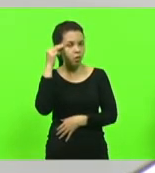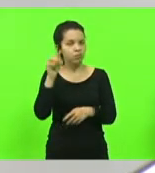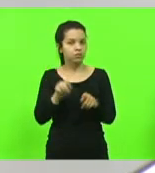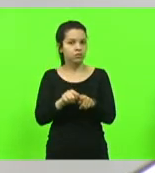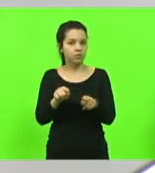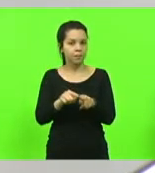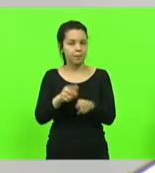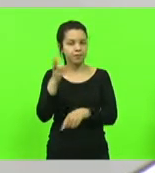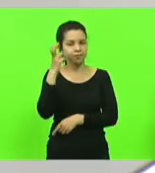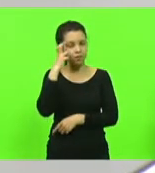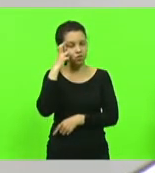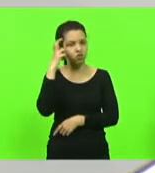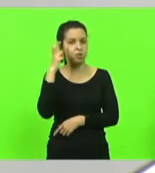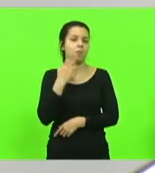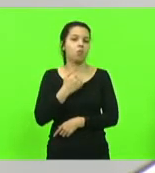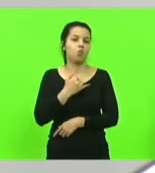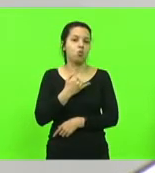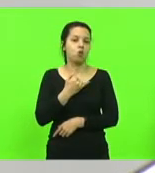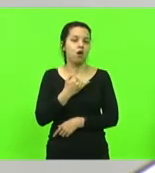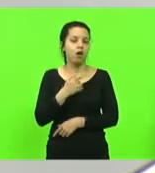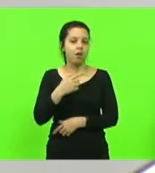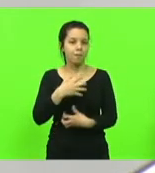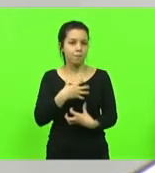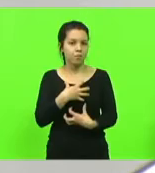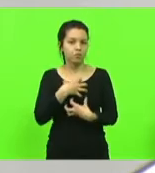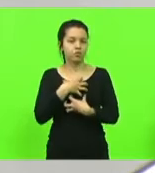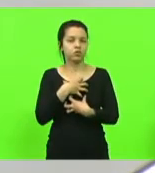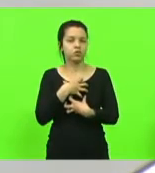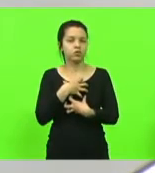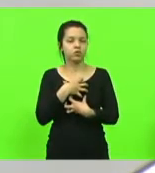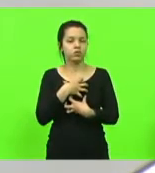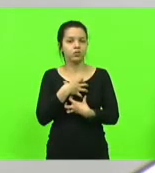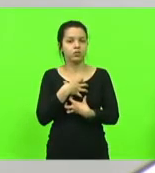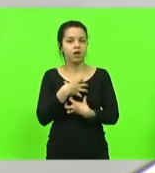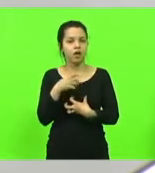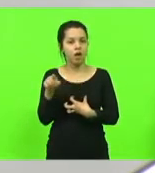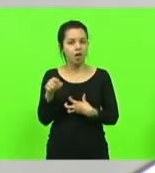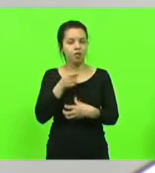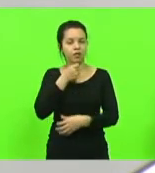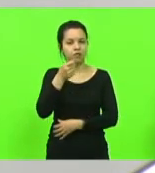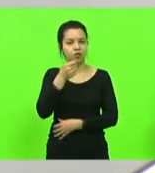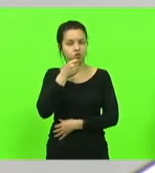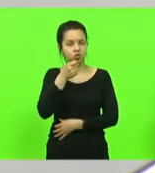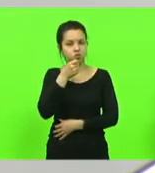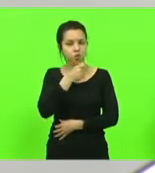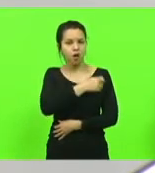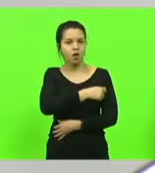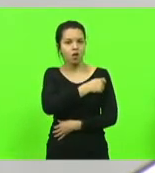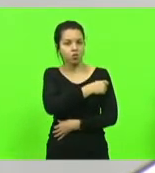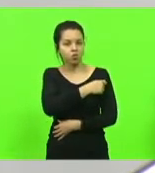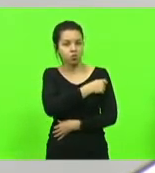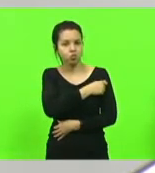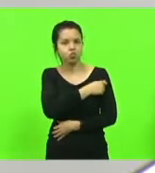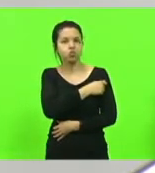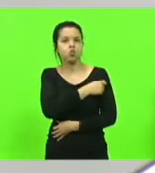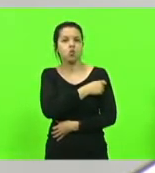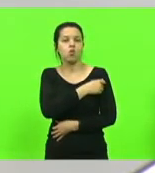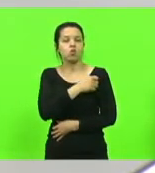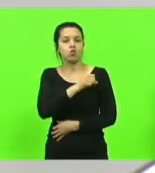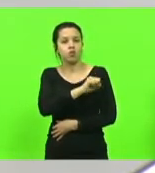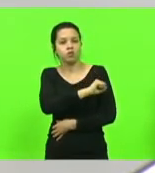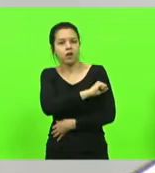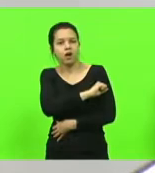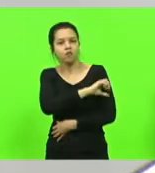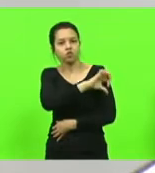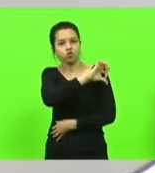emocional. Elas entrevistaram estudantes do 8º e 9º ano, ou seja,